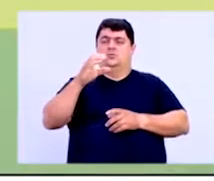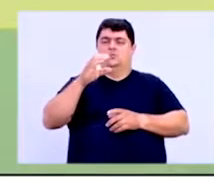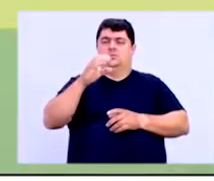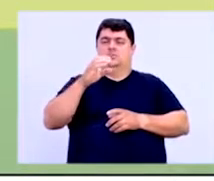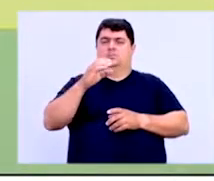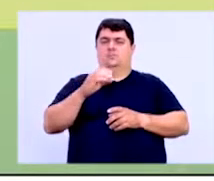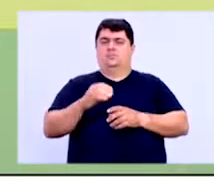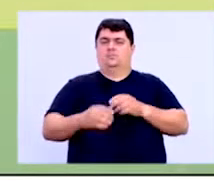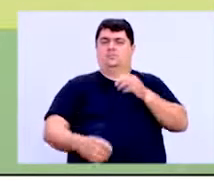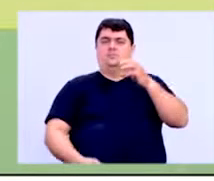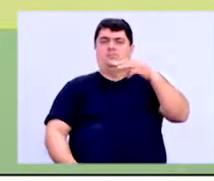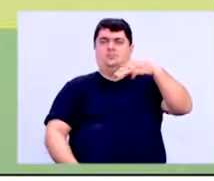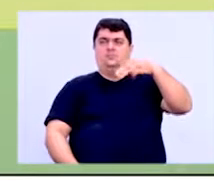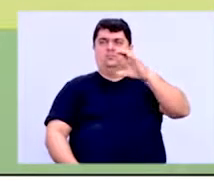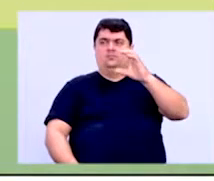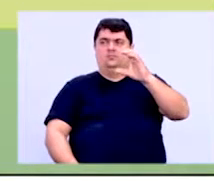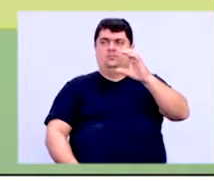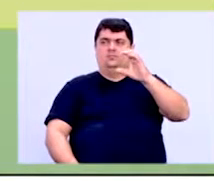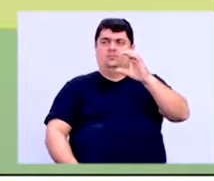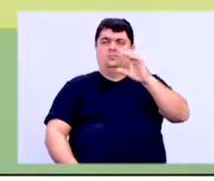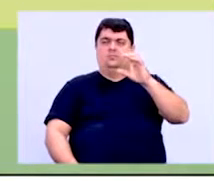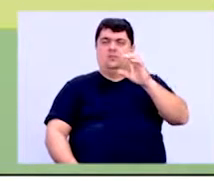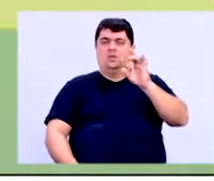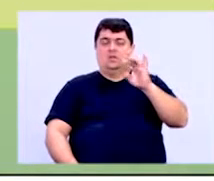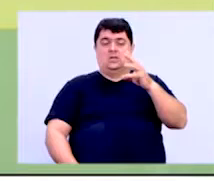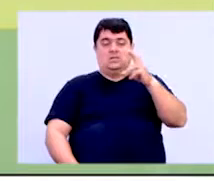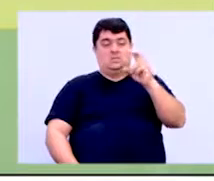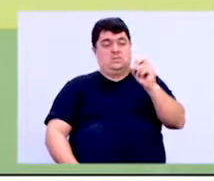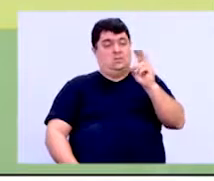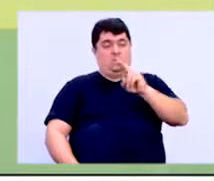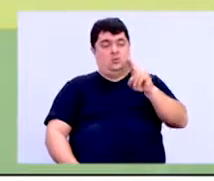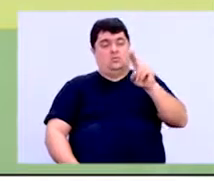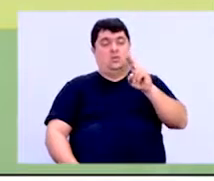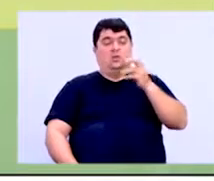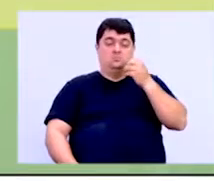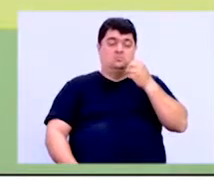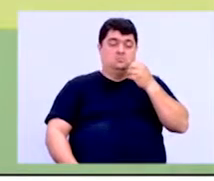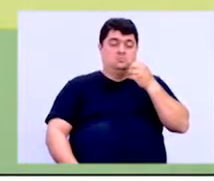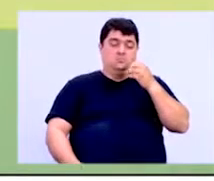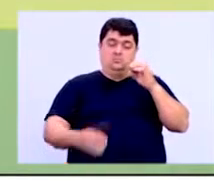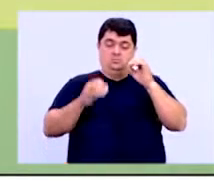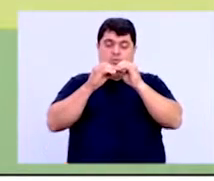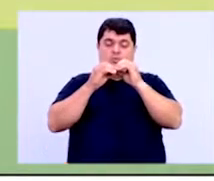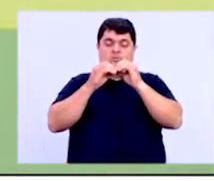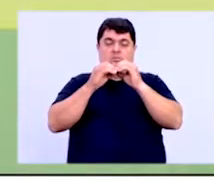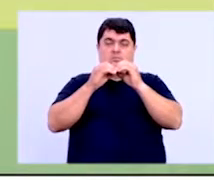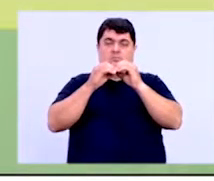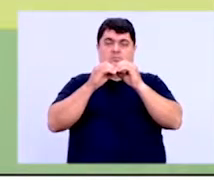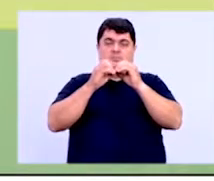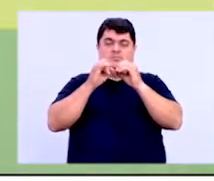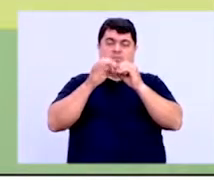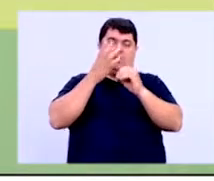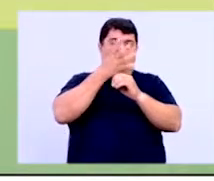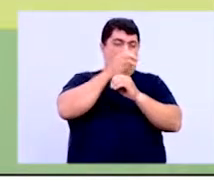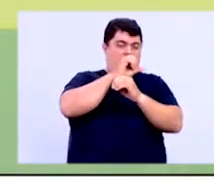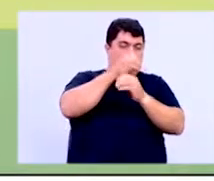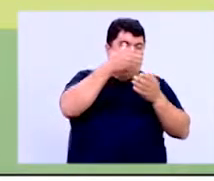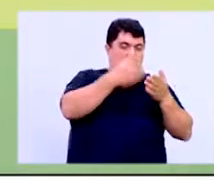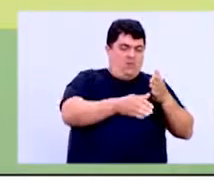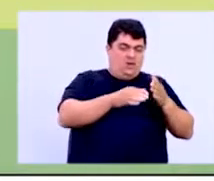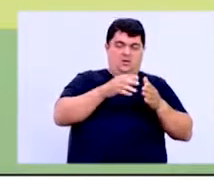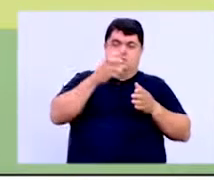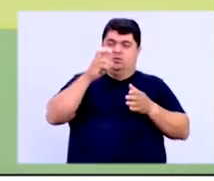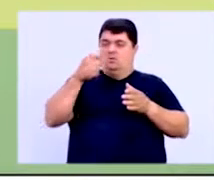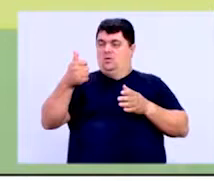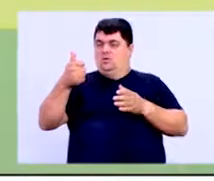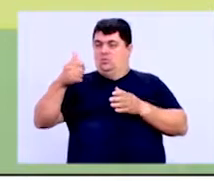que é a margem de contribuição, certo? Margem de contribuição é o preço de venda menos os custos que vão gerar o valor para cobrir as